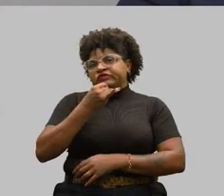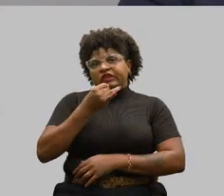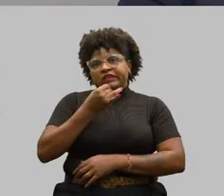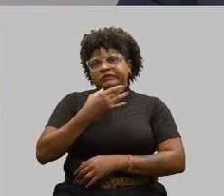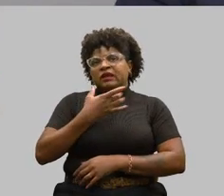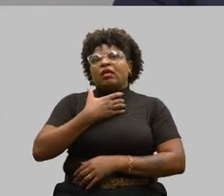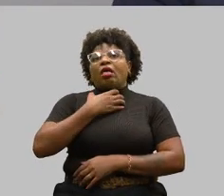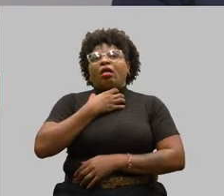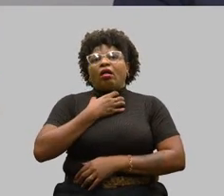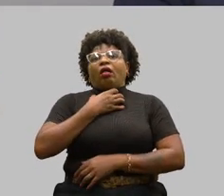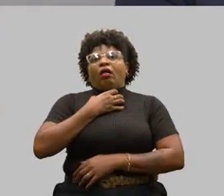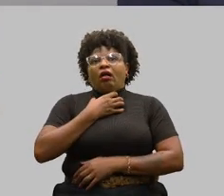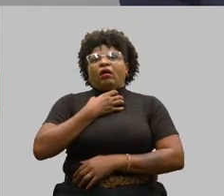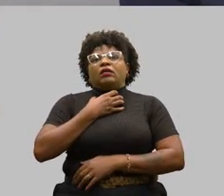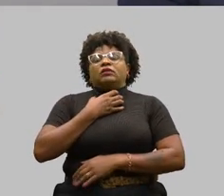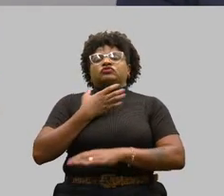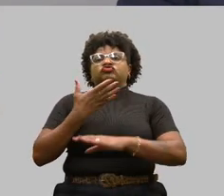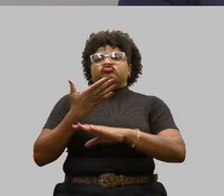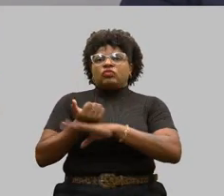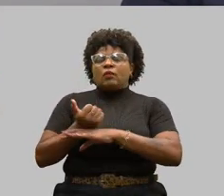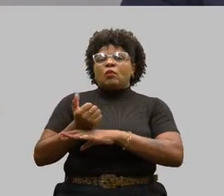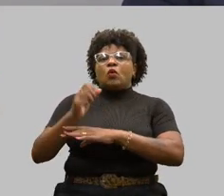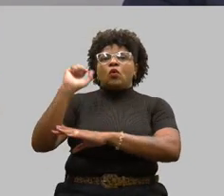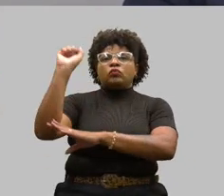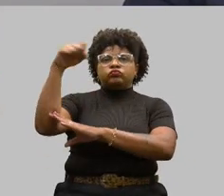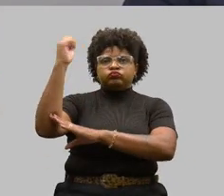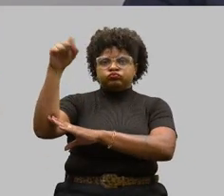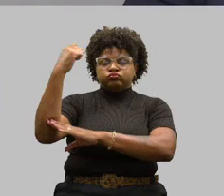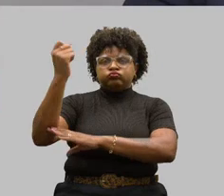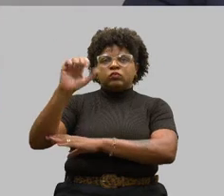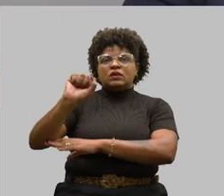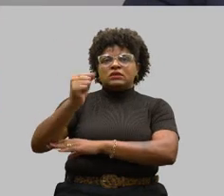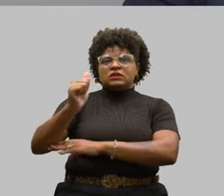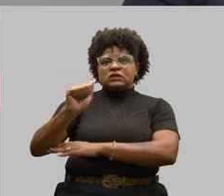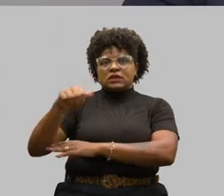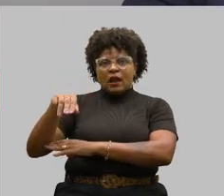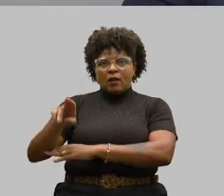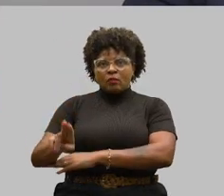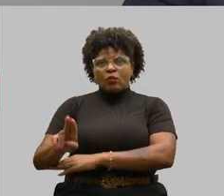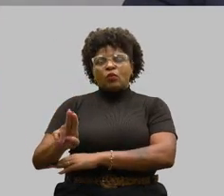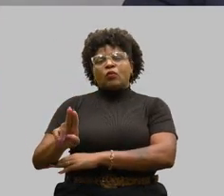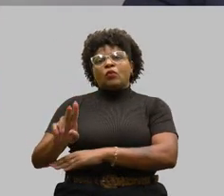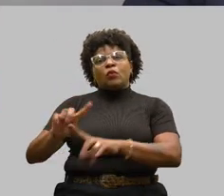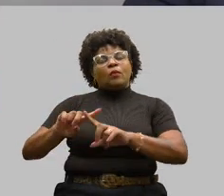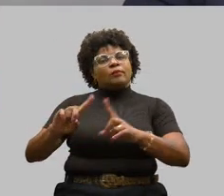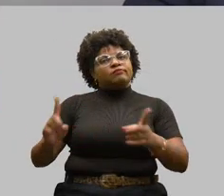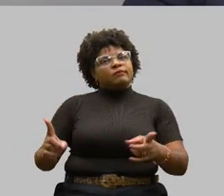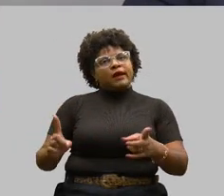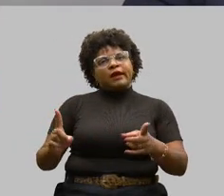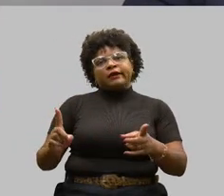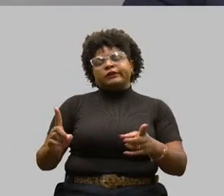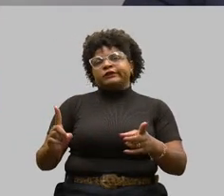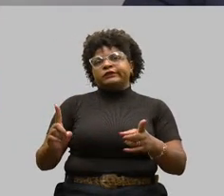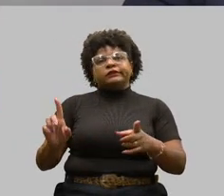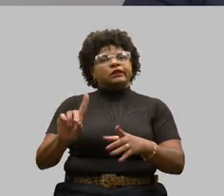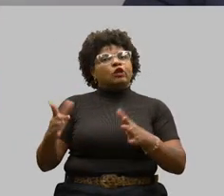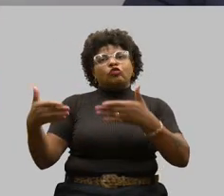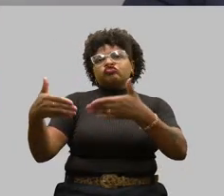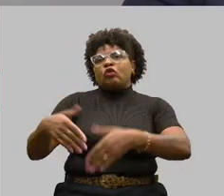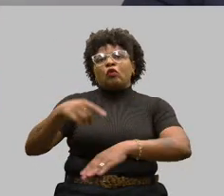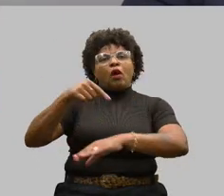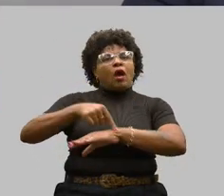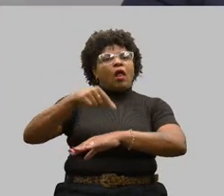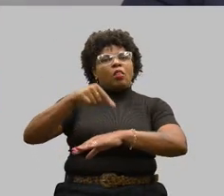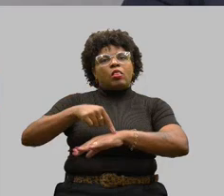chamou havia comparecido e felizmente deu pelo óbito né deram pelo óbito Então é isso eu agradeço muito o convite